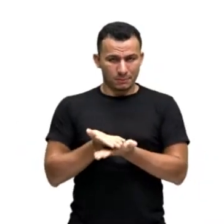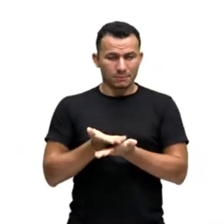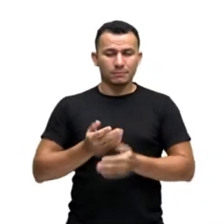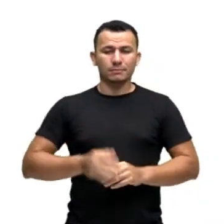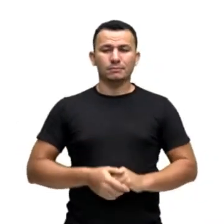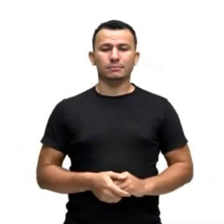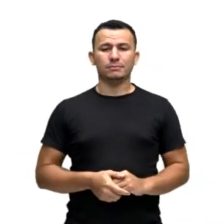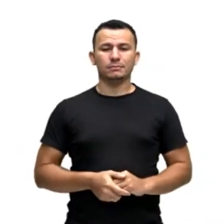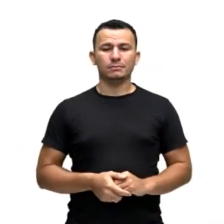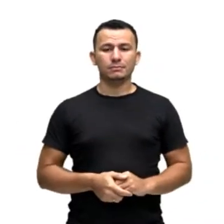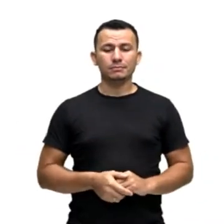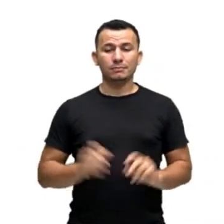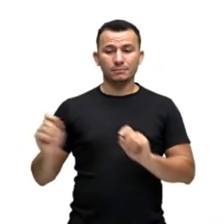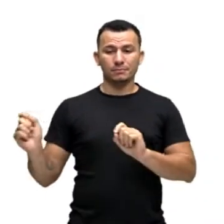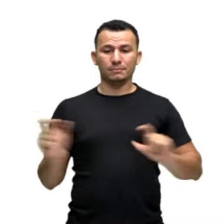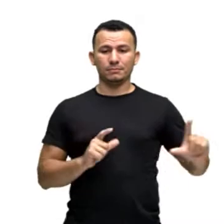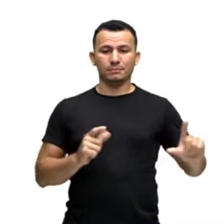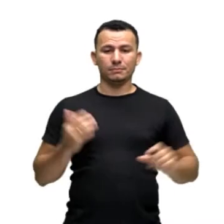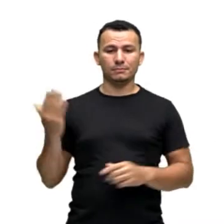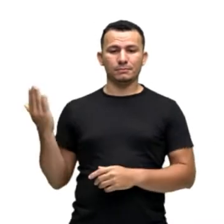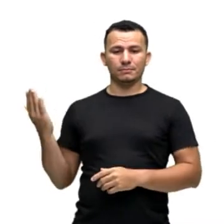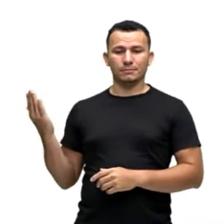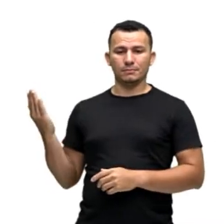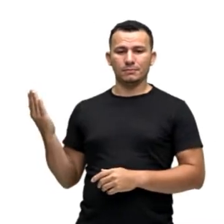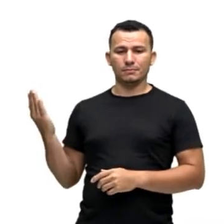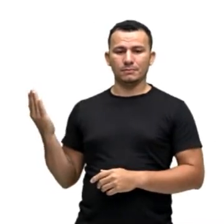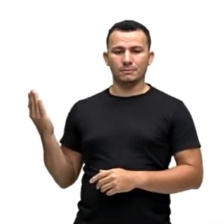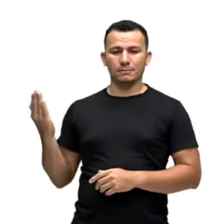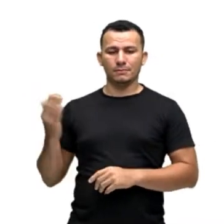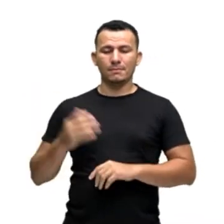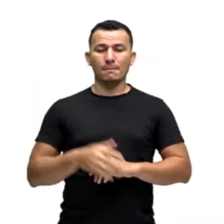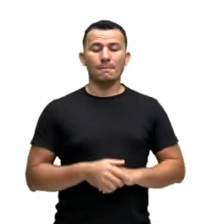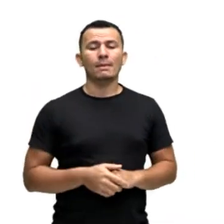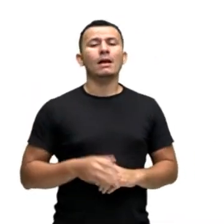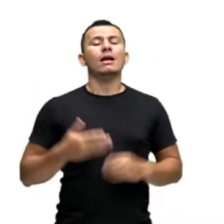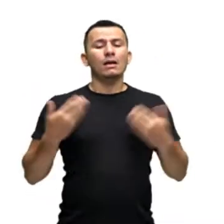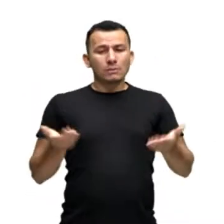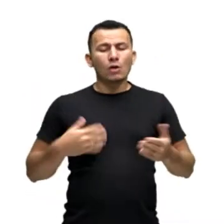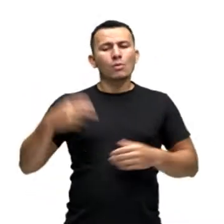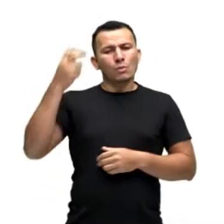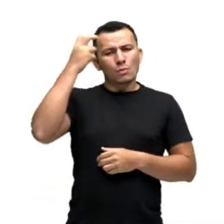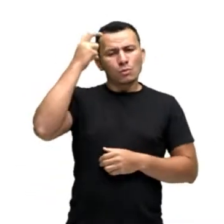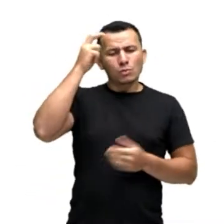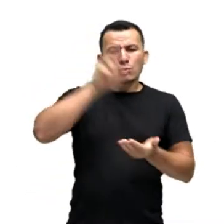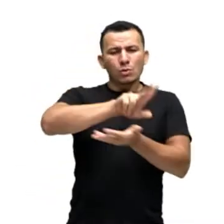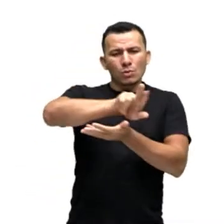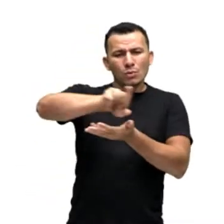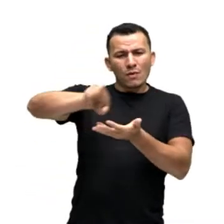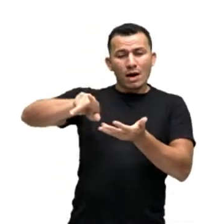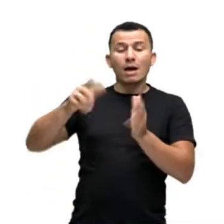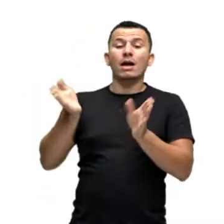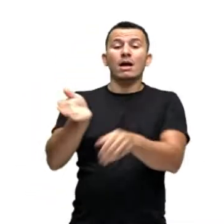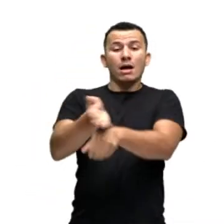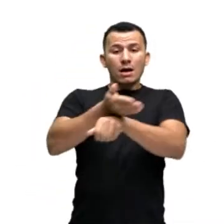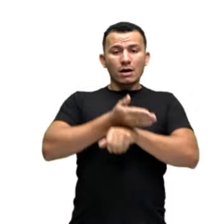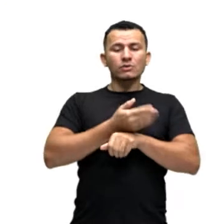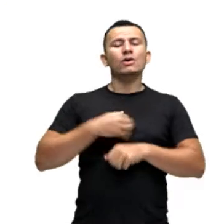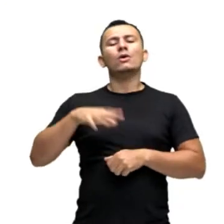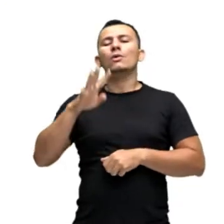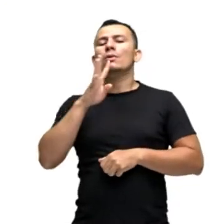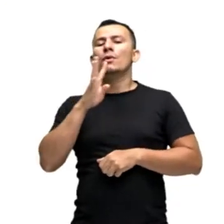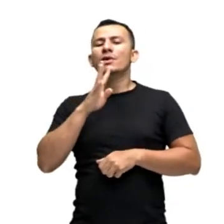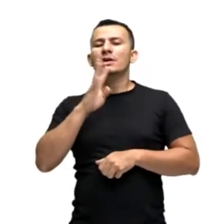nós vamos ver que para viver democraticamente em uma sociedade multicultural É preciso conhecer e